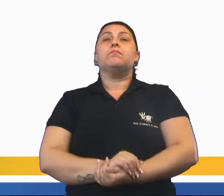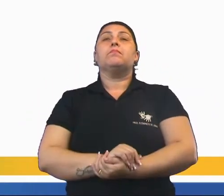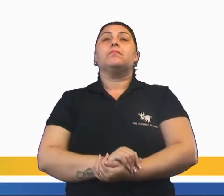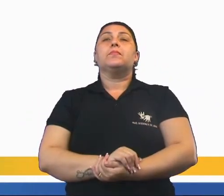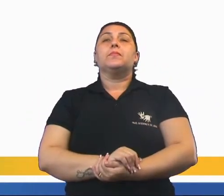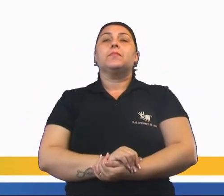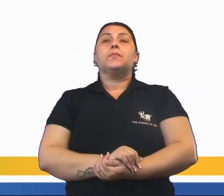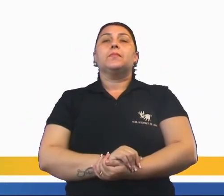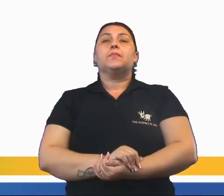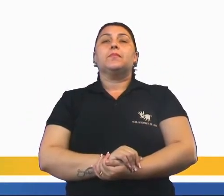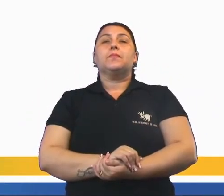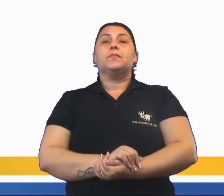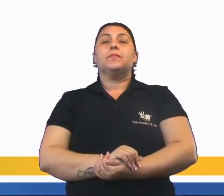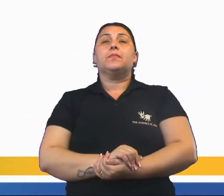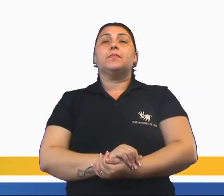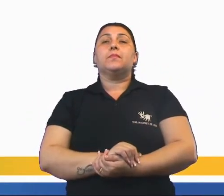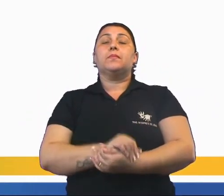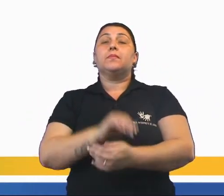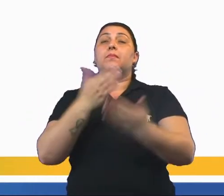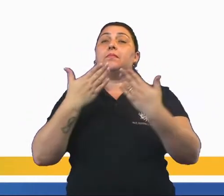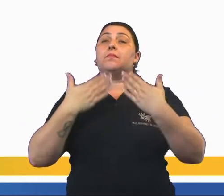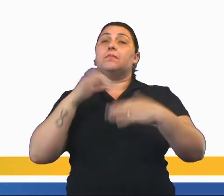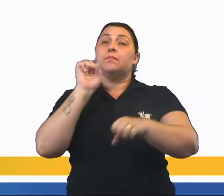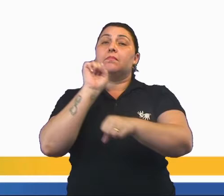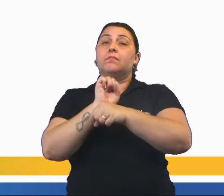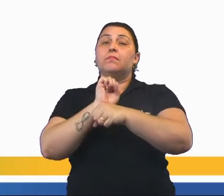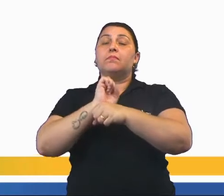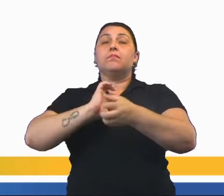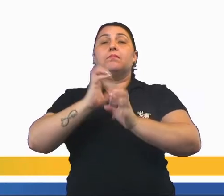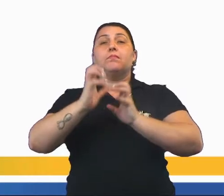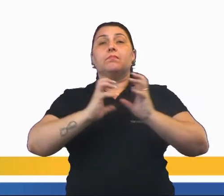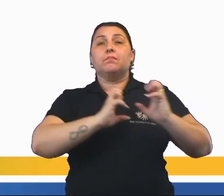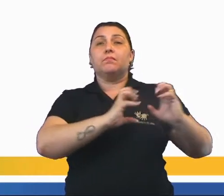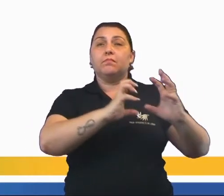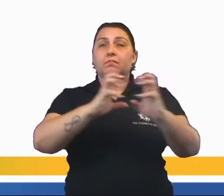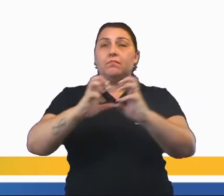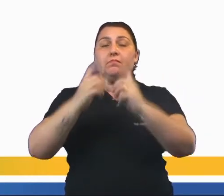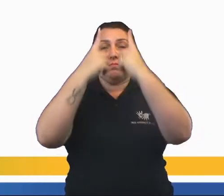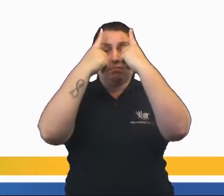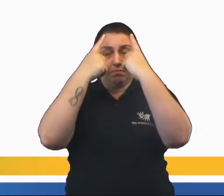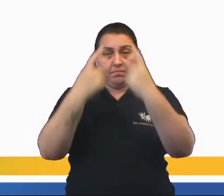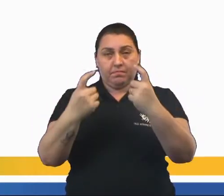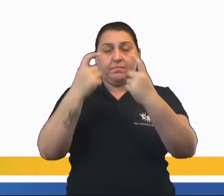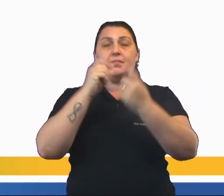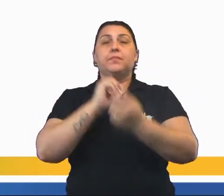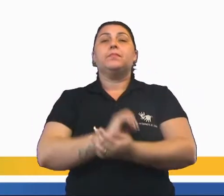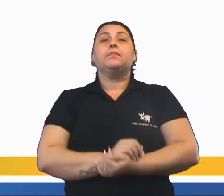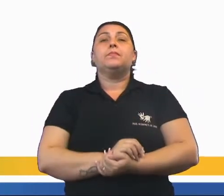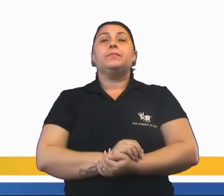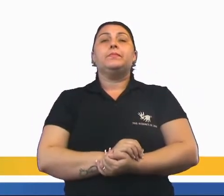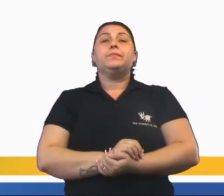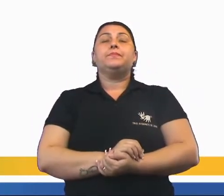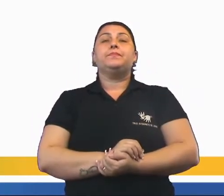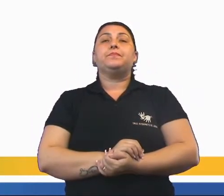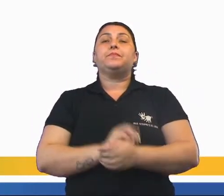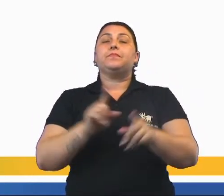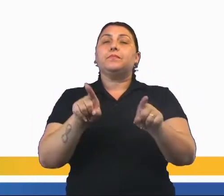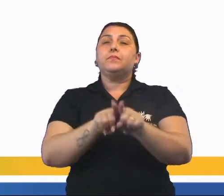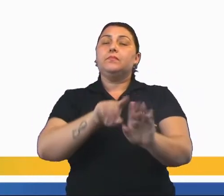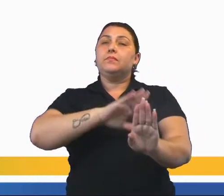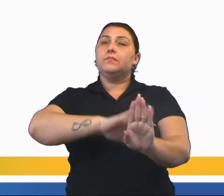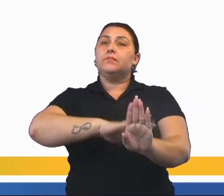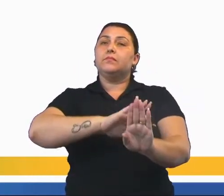reprimir qualquer conflito que implique ofensa, violência, promover